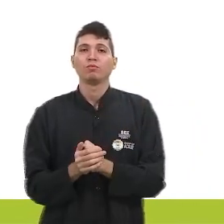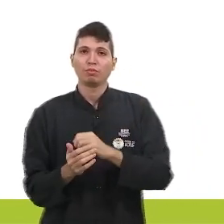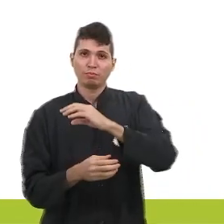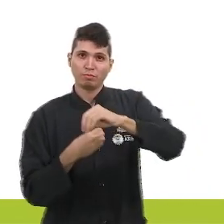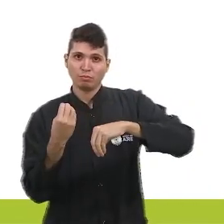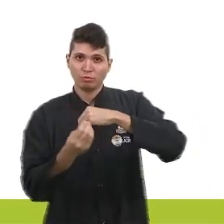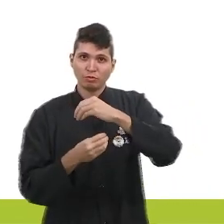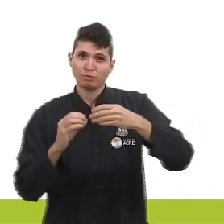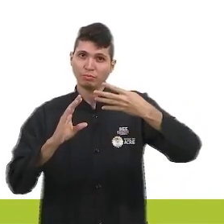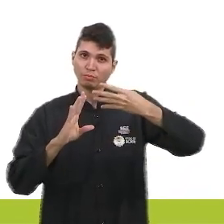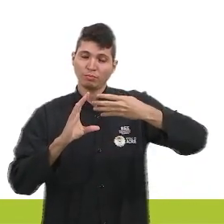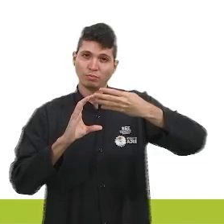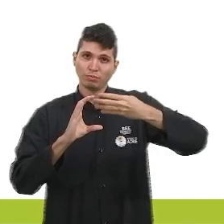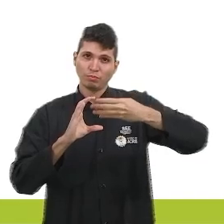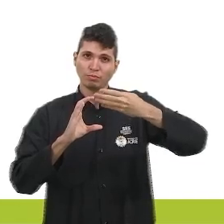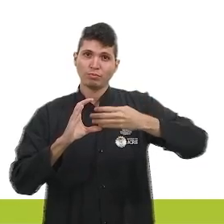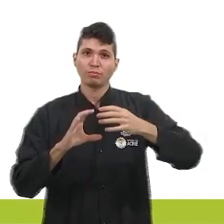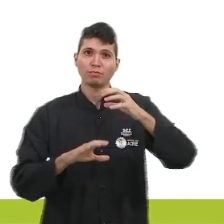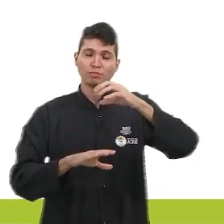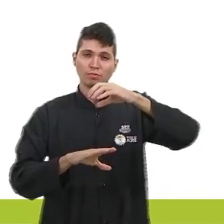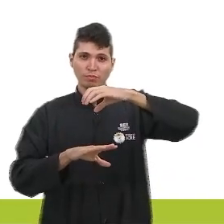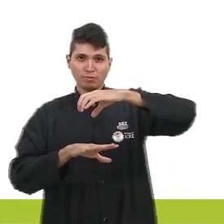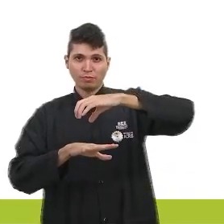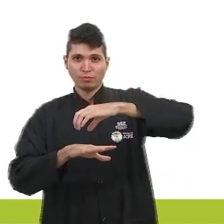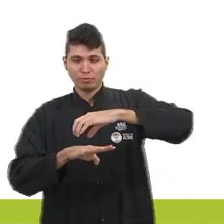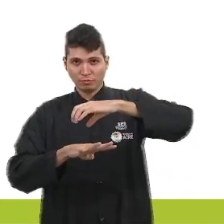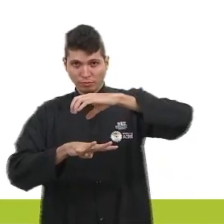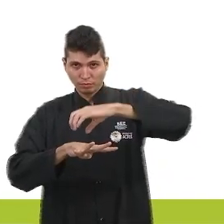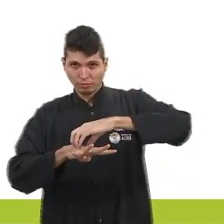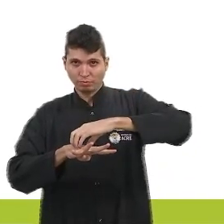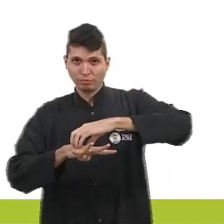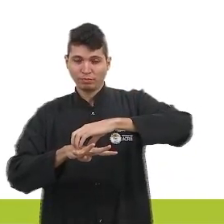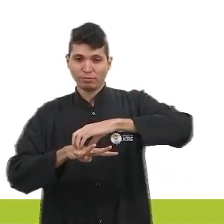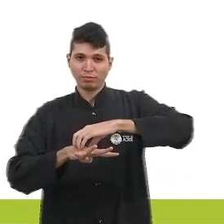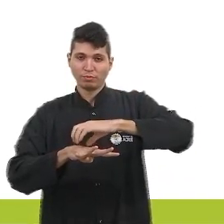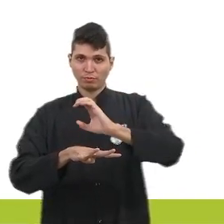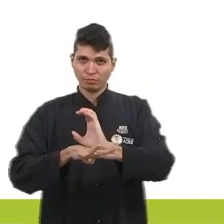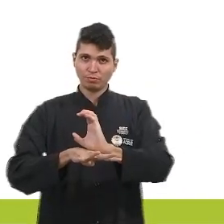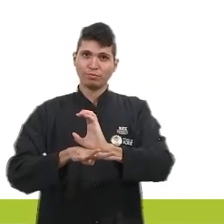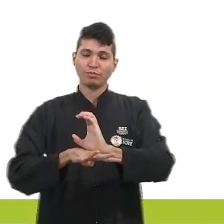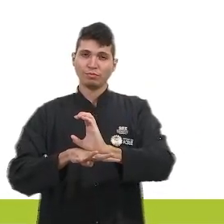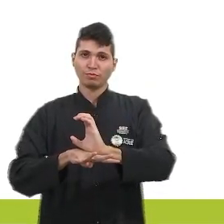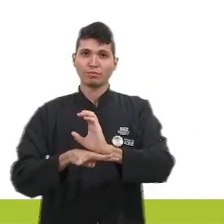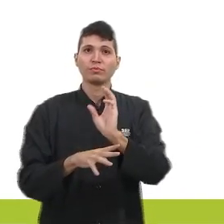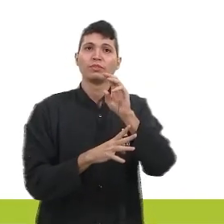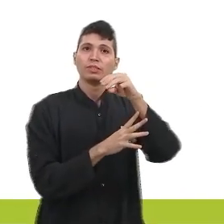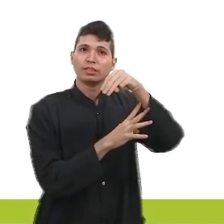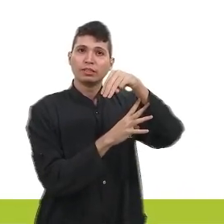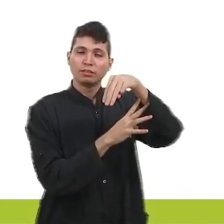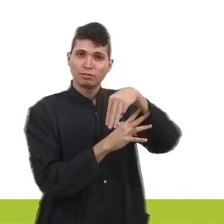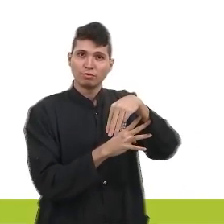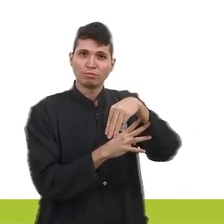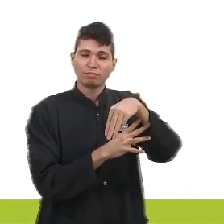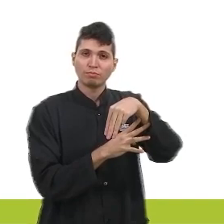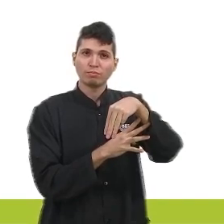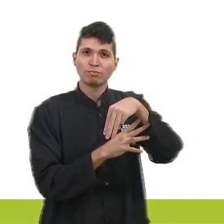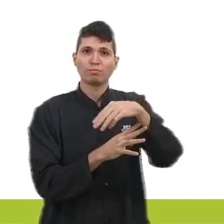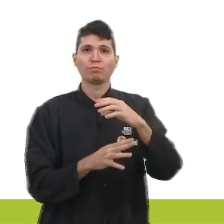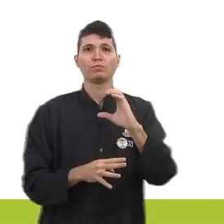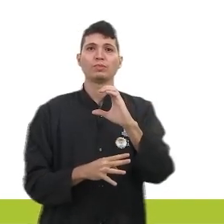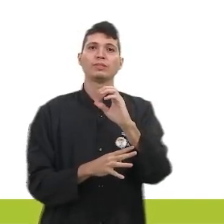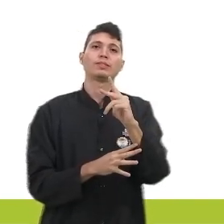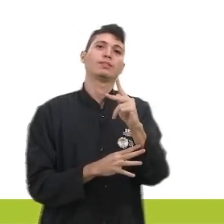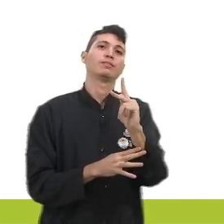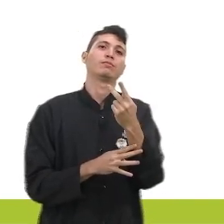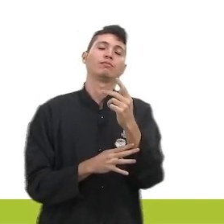hidrocarbonetos, basicamente metano e etano, como vocês podem acompanhar aqui na tela. Então eu tenho o metano, que é o CH4, e eu